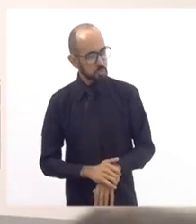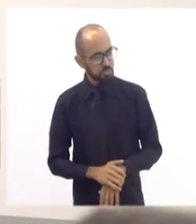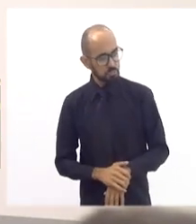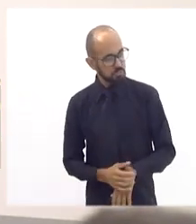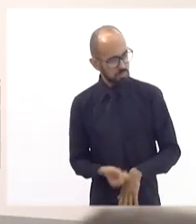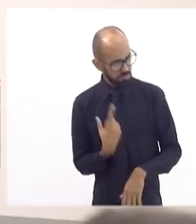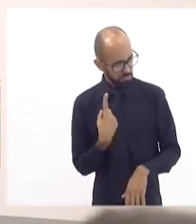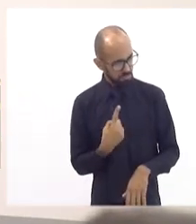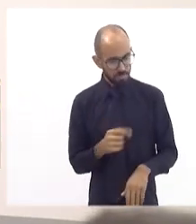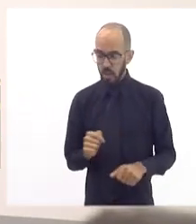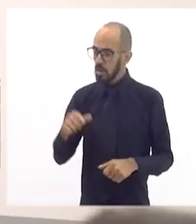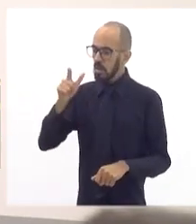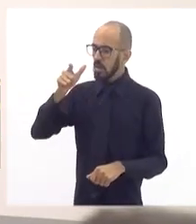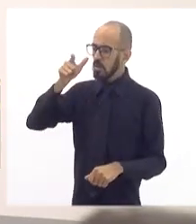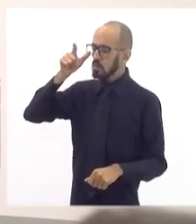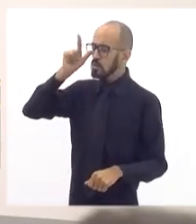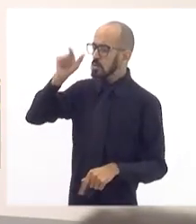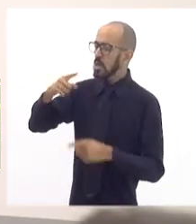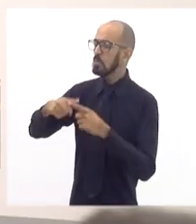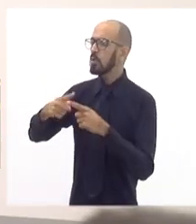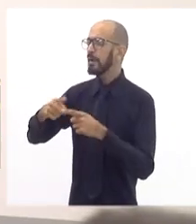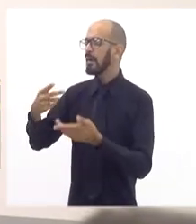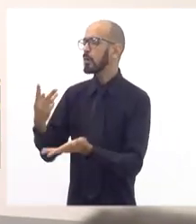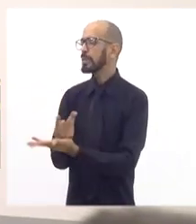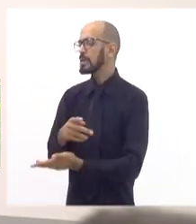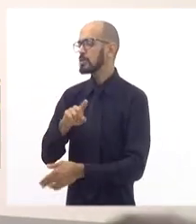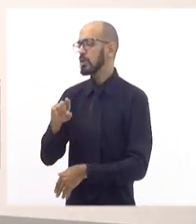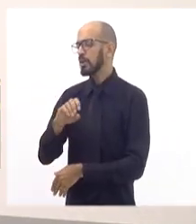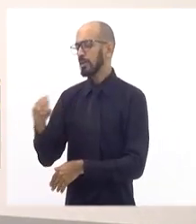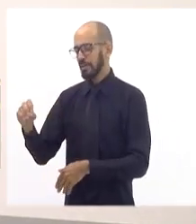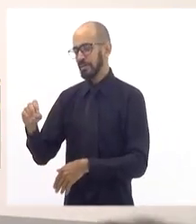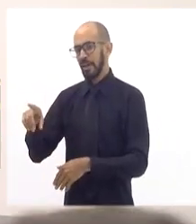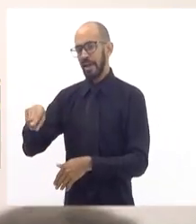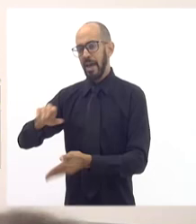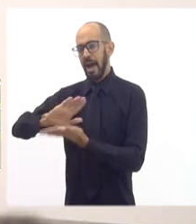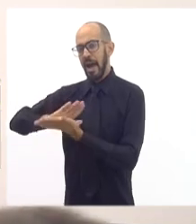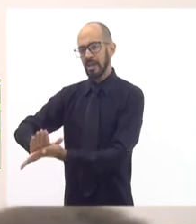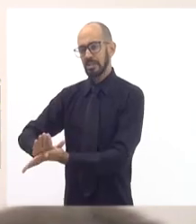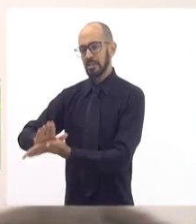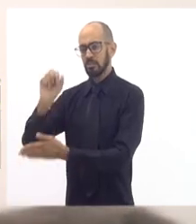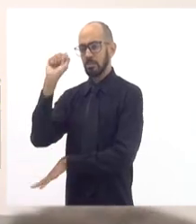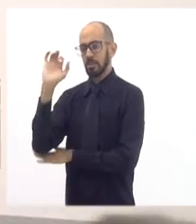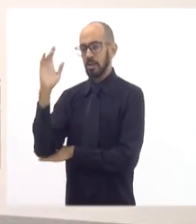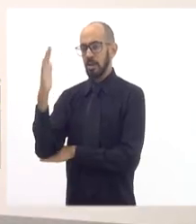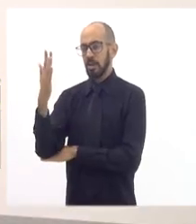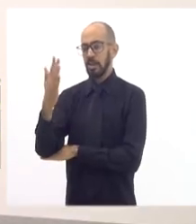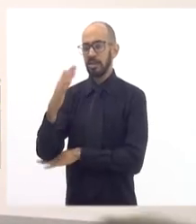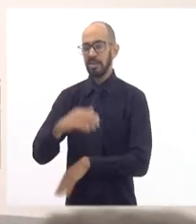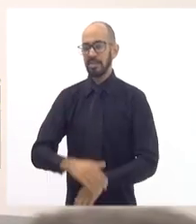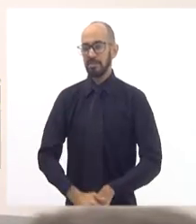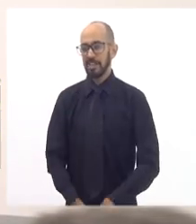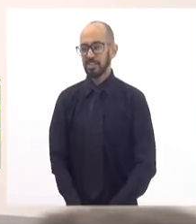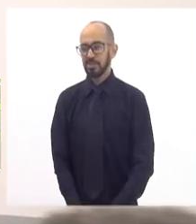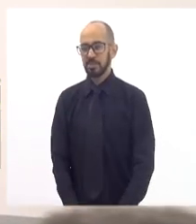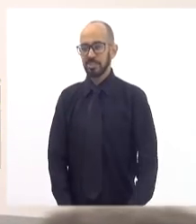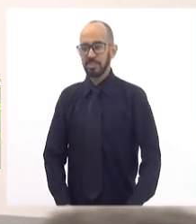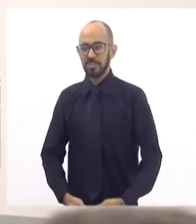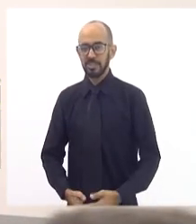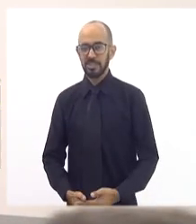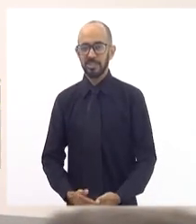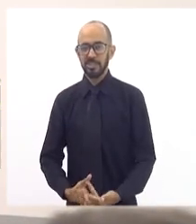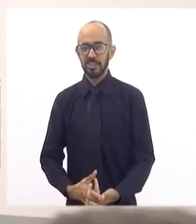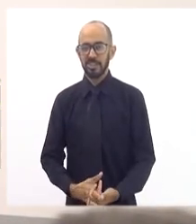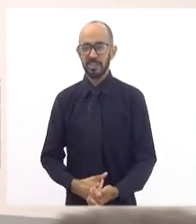porque tudo isso acontece na zona oeste tem o nome isso racismo ambiental entendeu É racismo